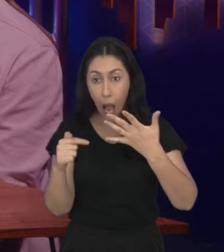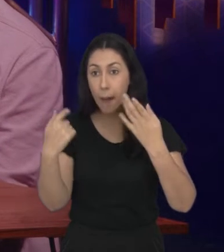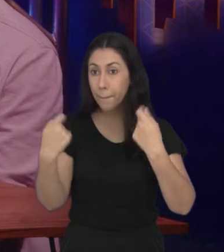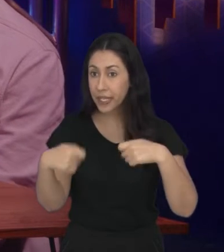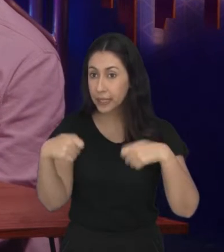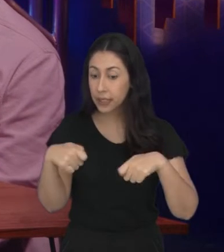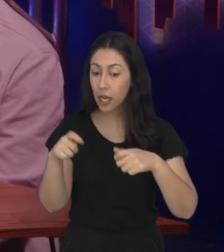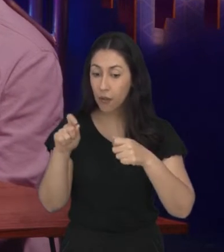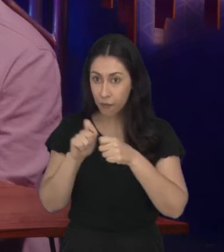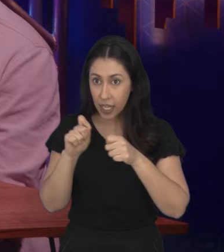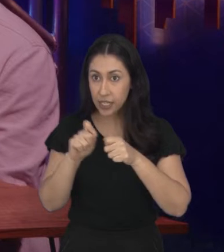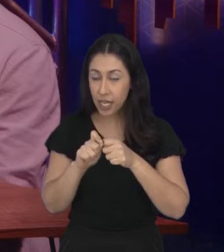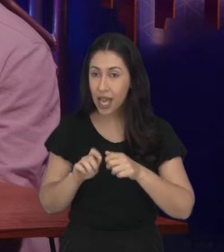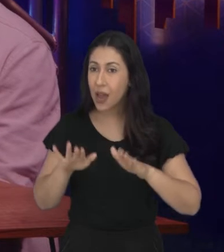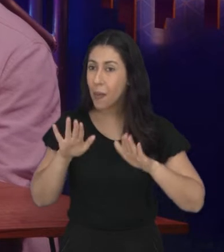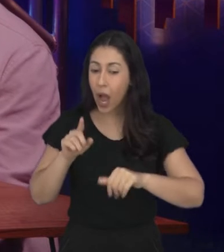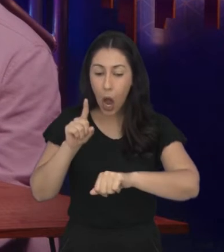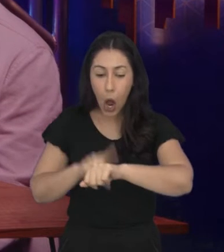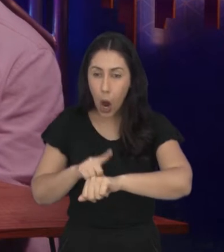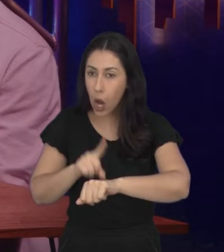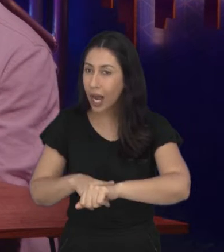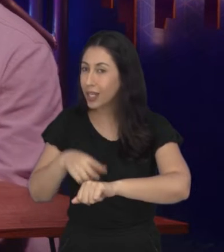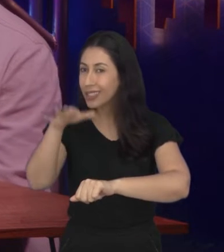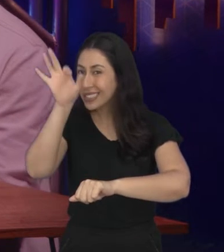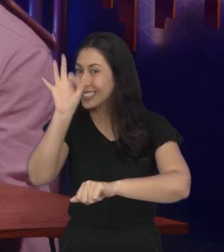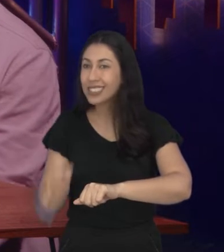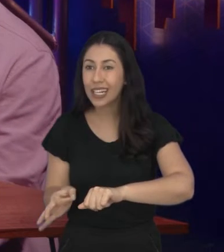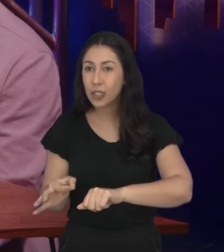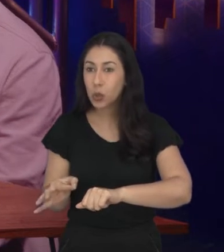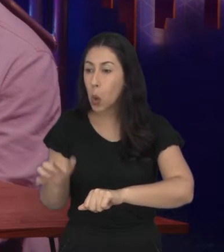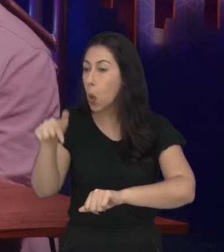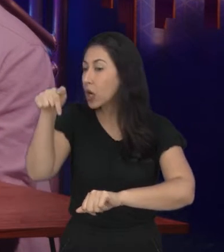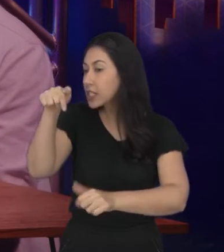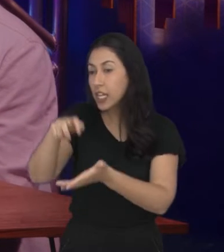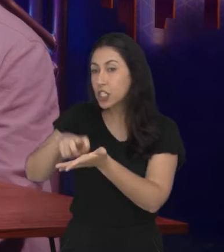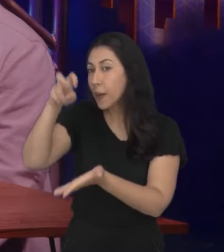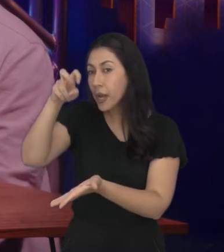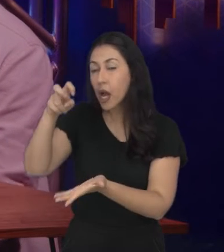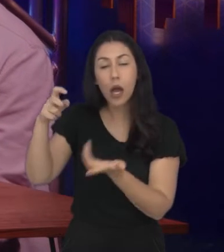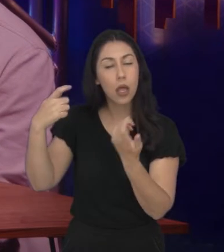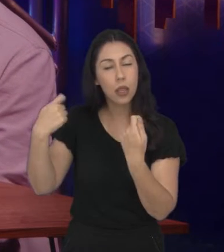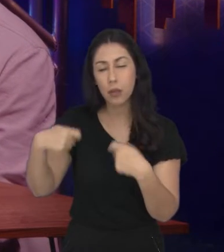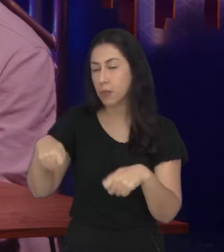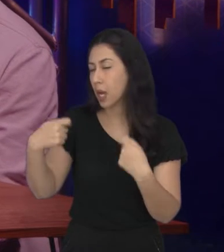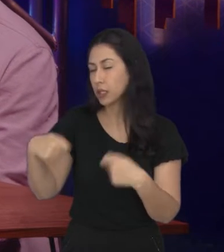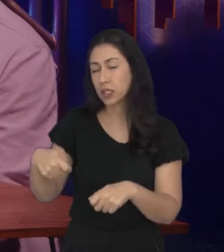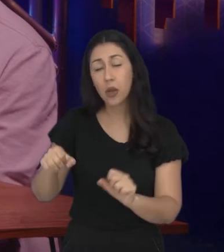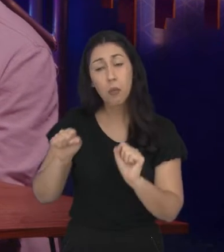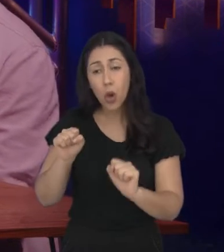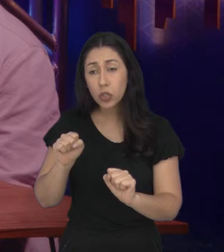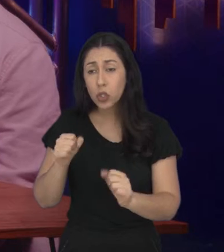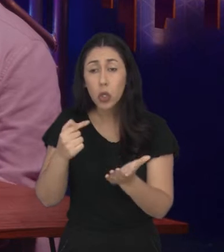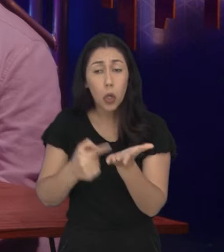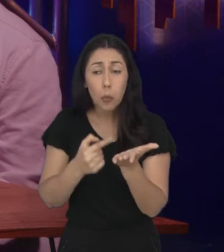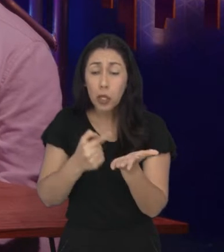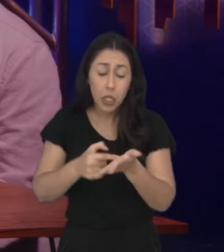mas não necessariamente ela precisa bater o ponto todo dia às 7 horas da manhã. Ela pode negociar o horário